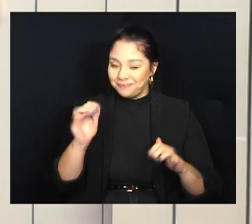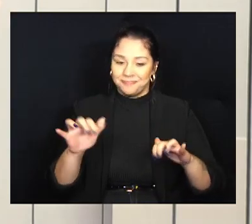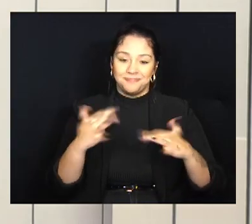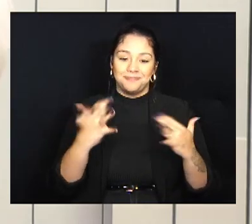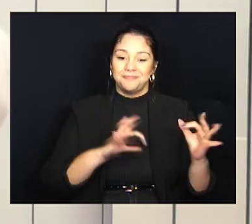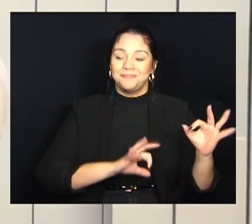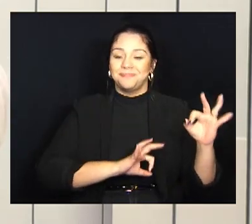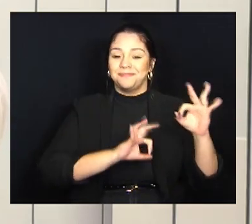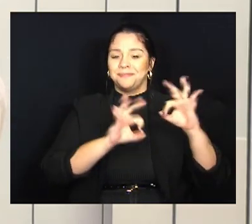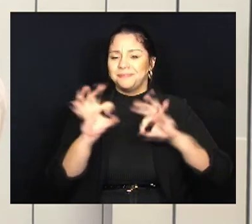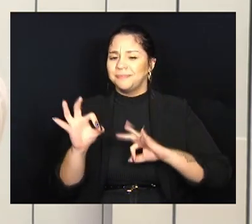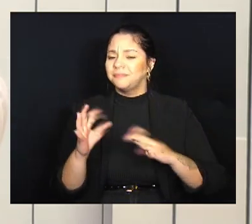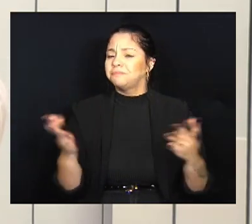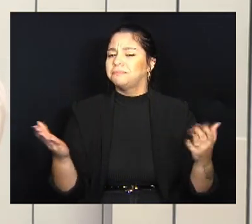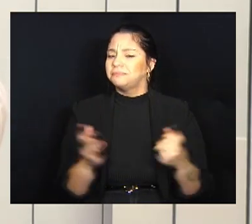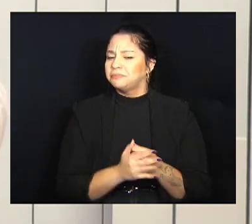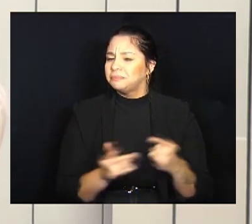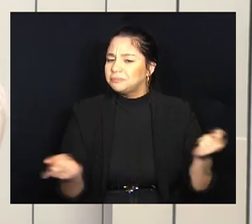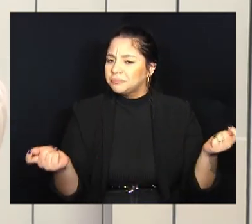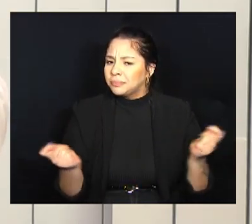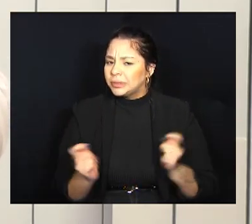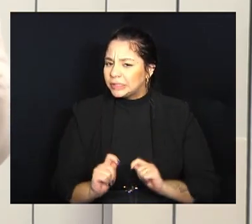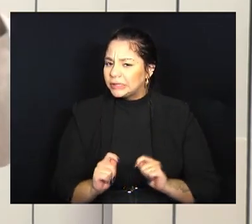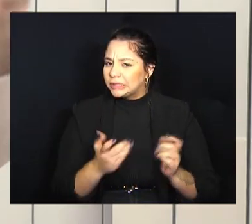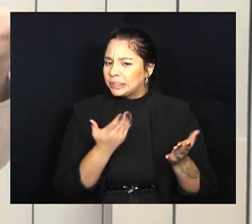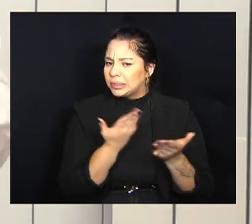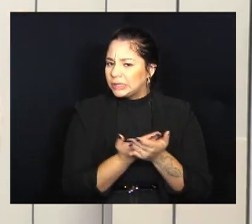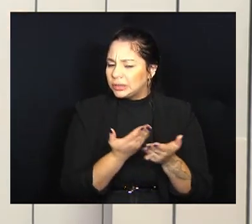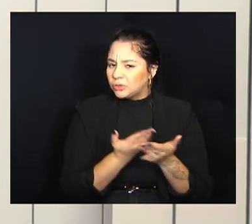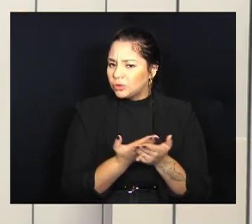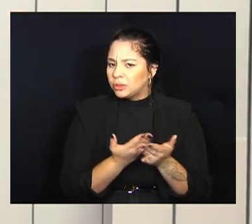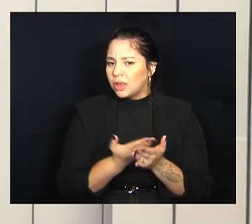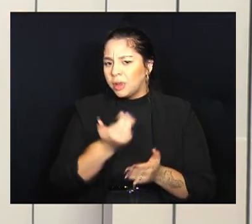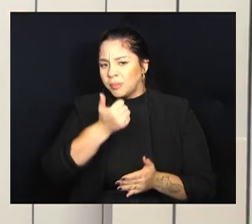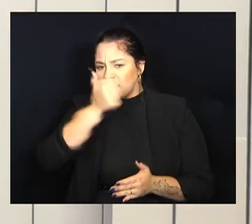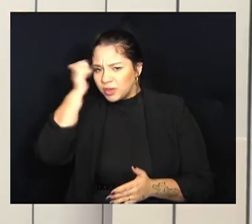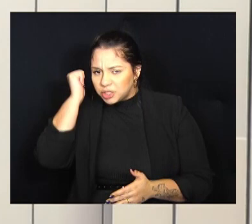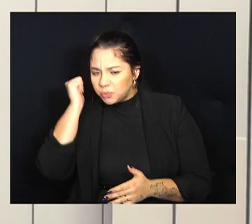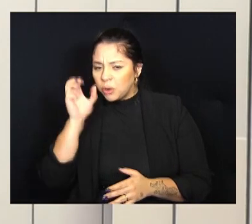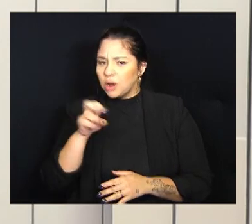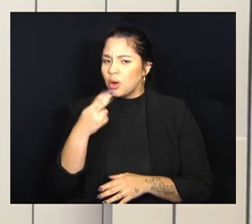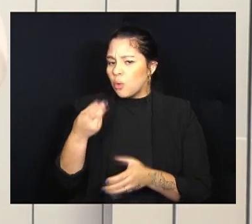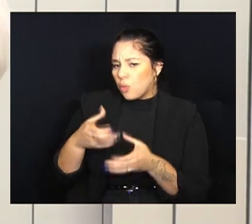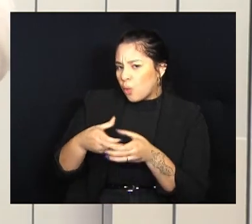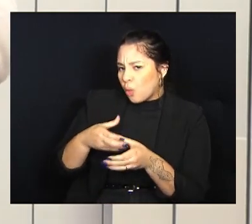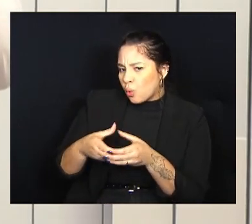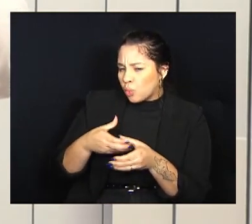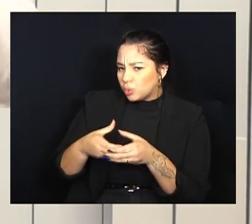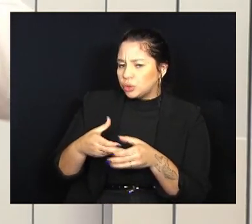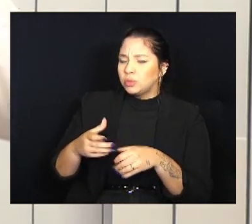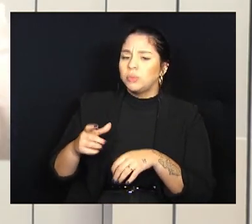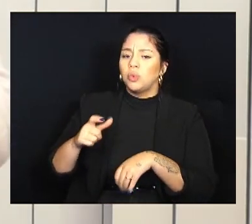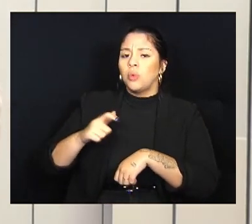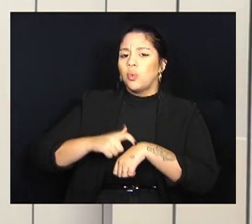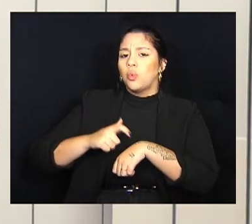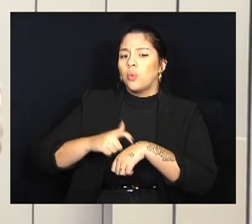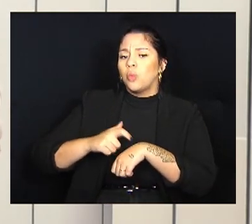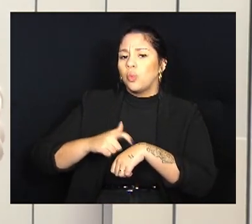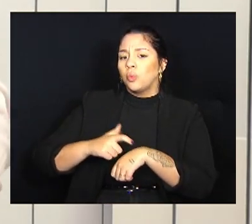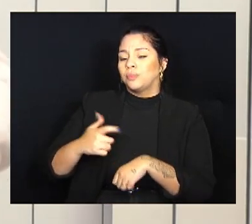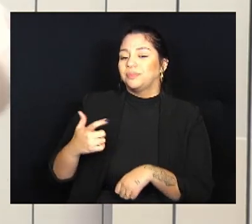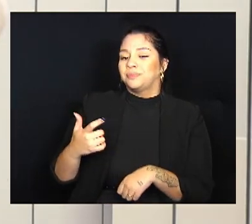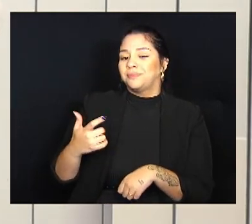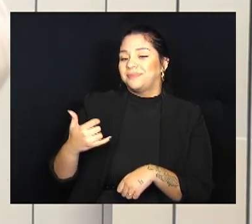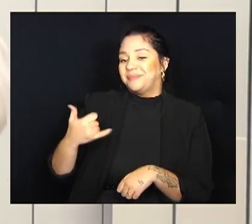companhia. Será que ainda é possível estudar para vestibular ou concurso público depois dos